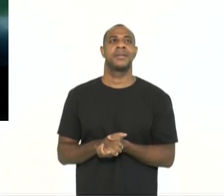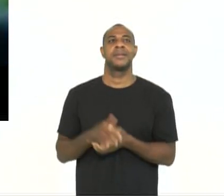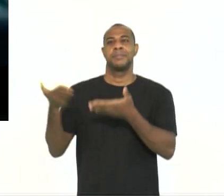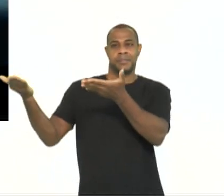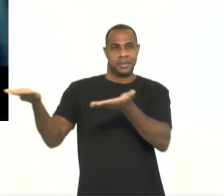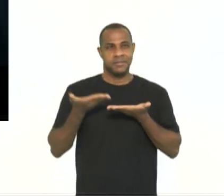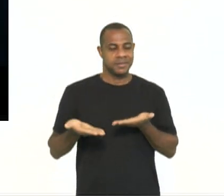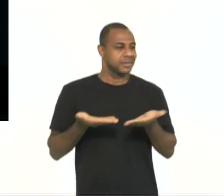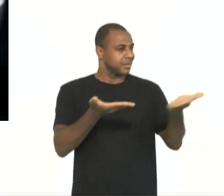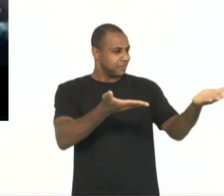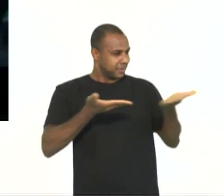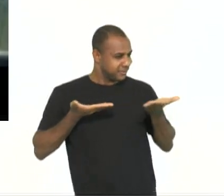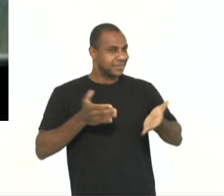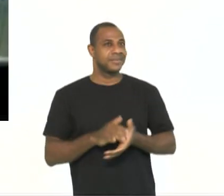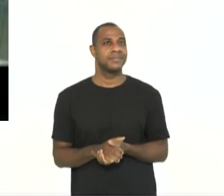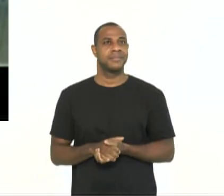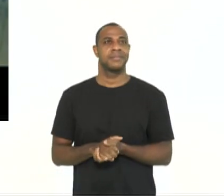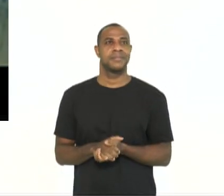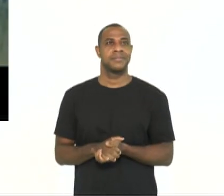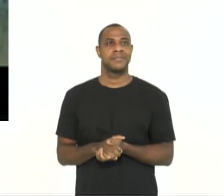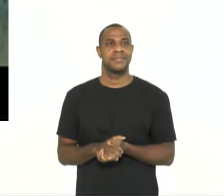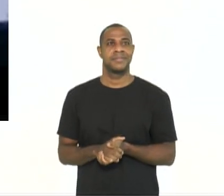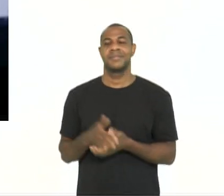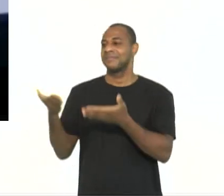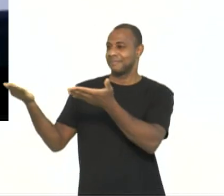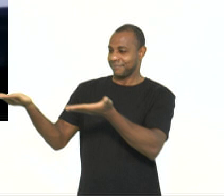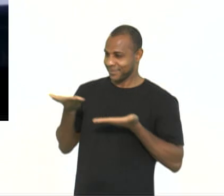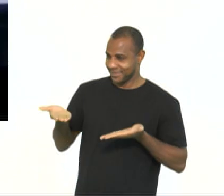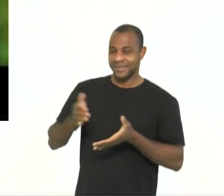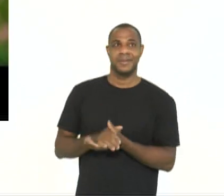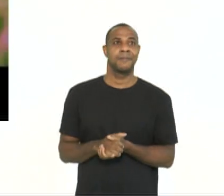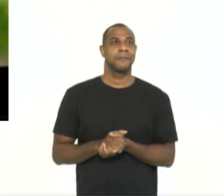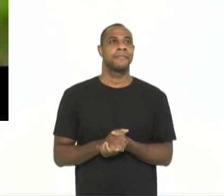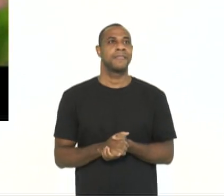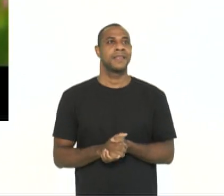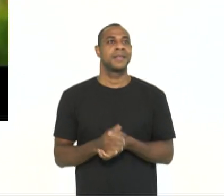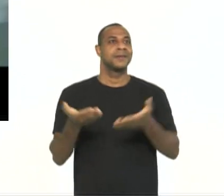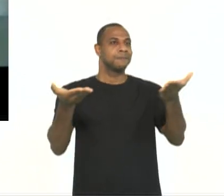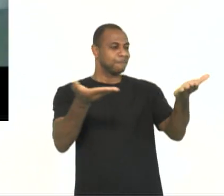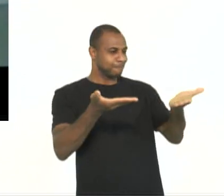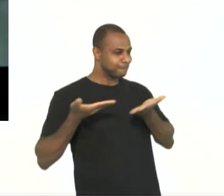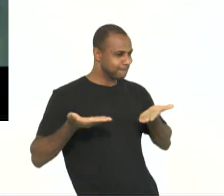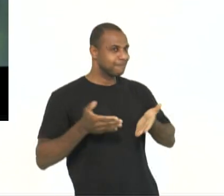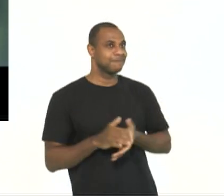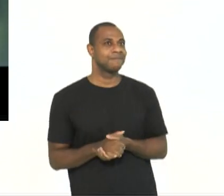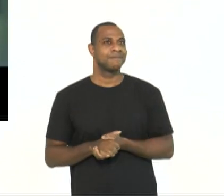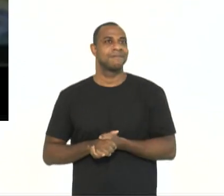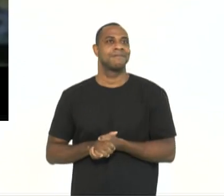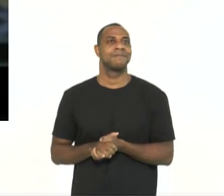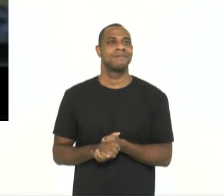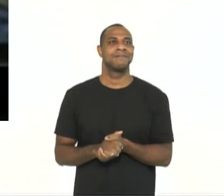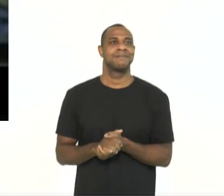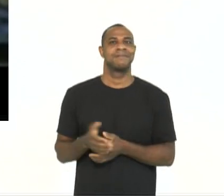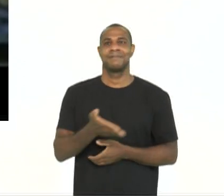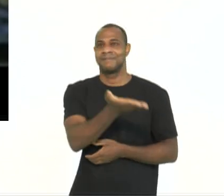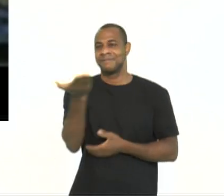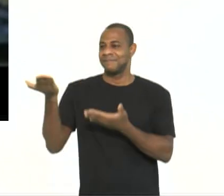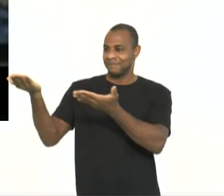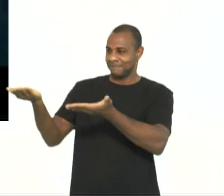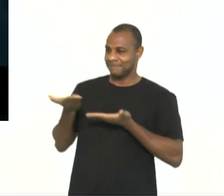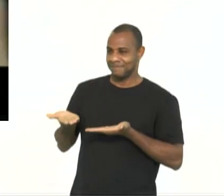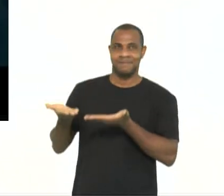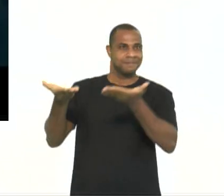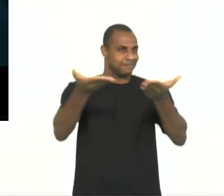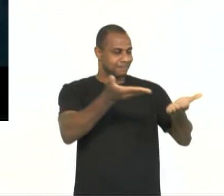Bem-vindos. Bienvenido. Bienvenue. Welcome. Wani. Terengwahe Ponaite. Ahlan